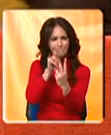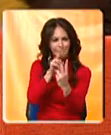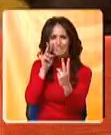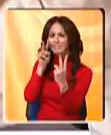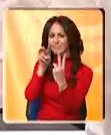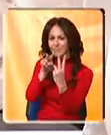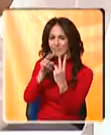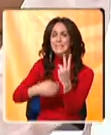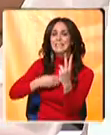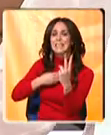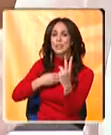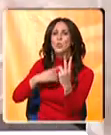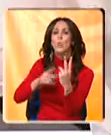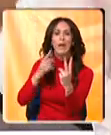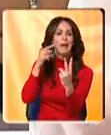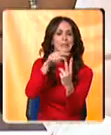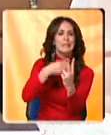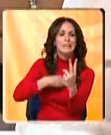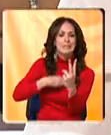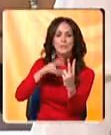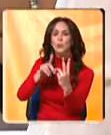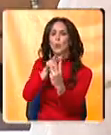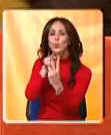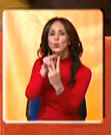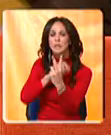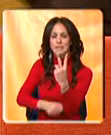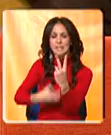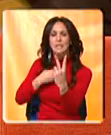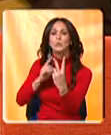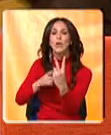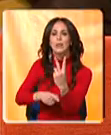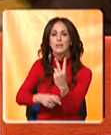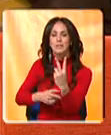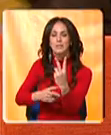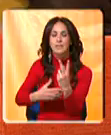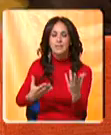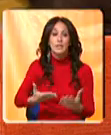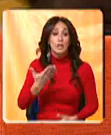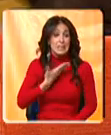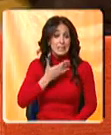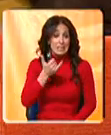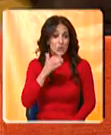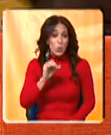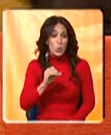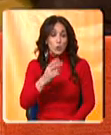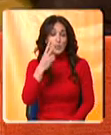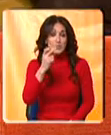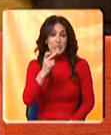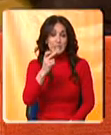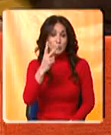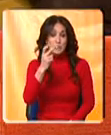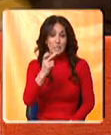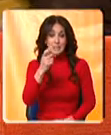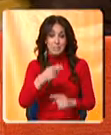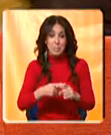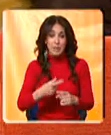para o outro. O que é que sentiu com um? O que é que sentiu com o outro? Epá, com o Diogo senti aqueles 2 anos e meio todos outra vez a